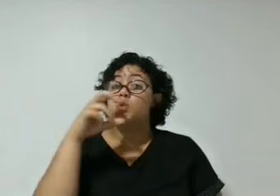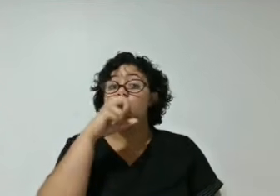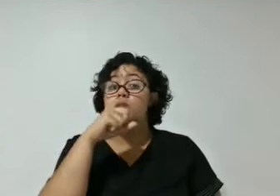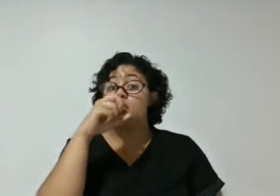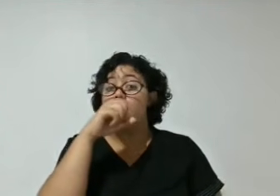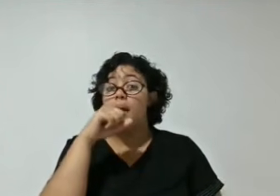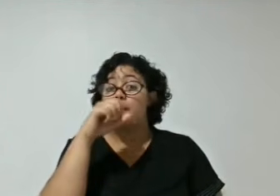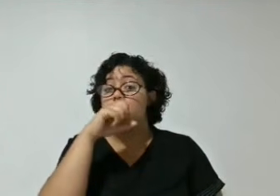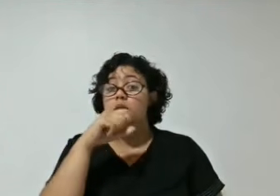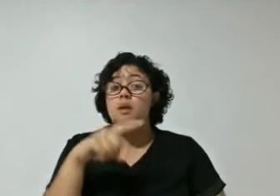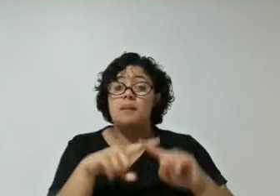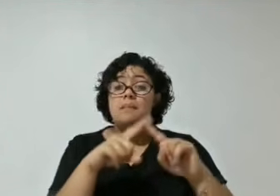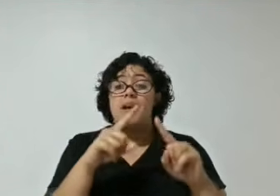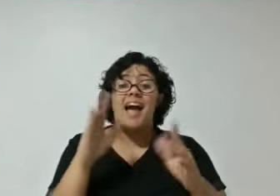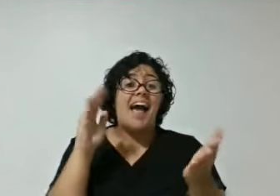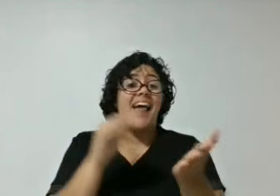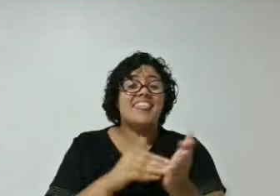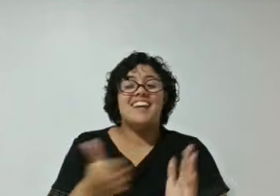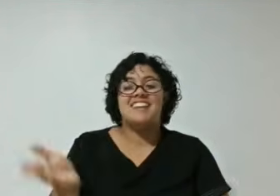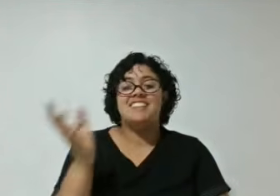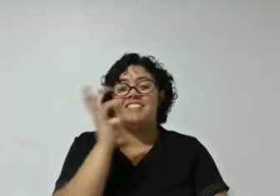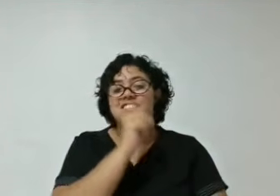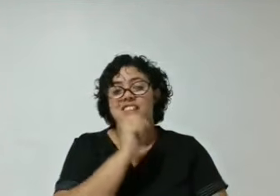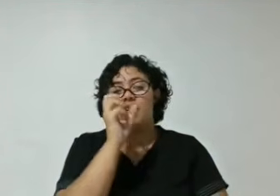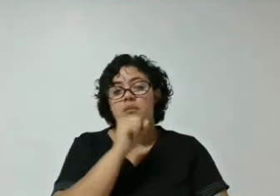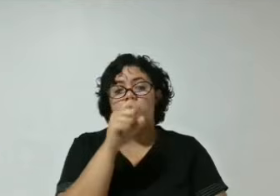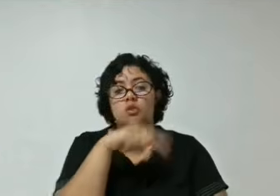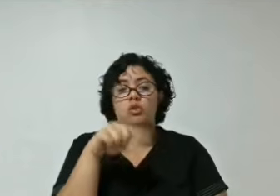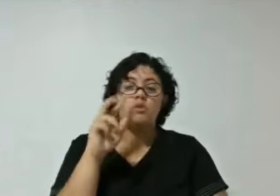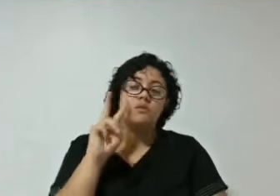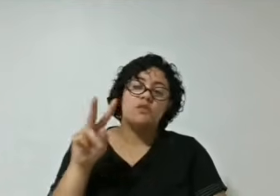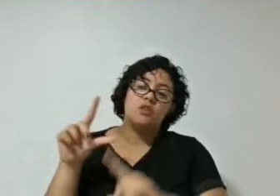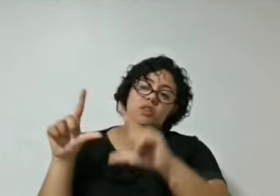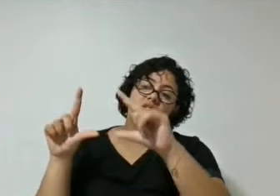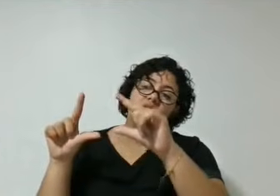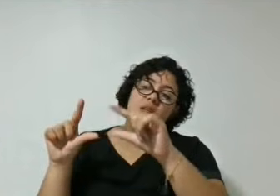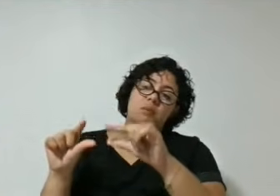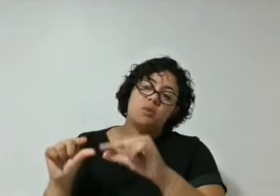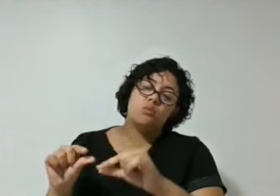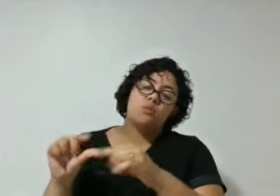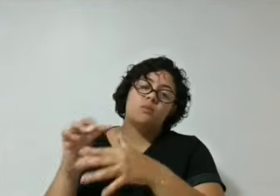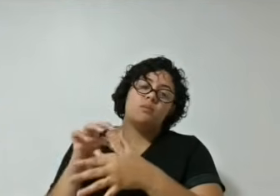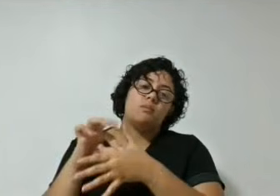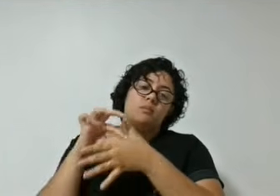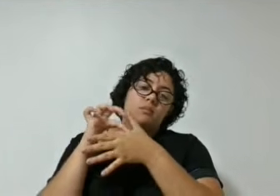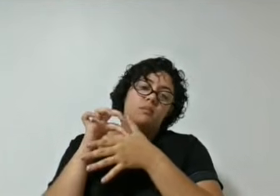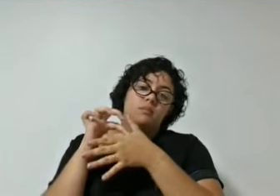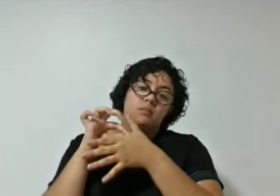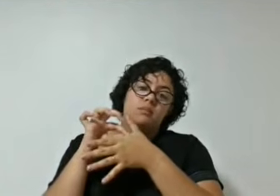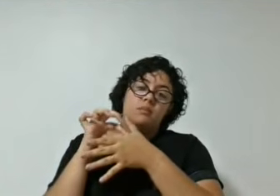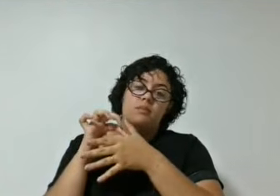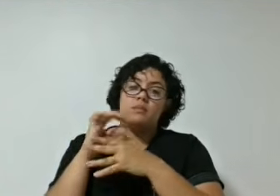nessas atividades do sábado a gente notou uma queda de presença, porque com essas intervenções